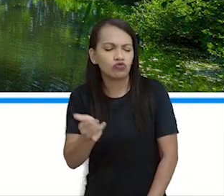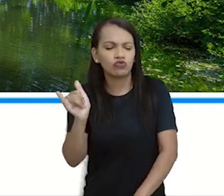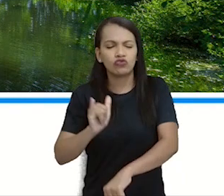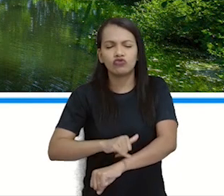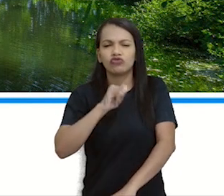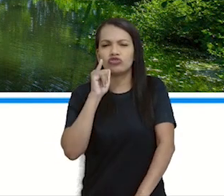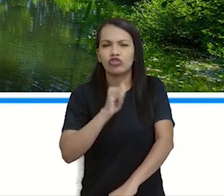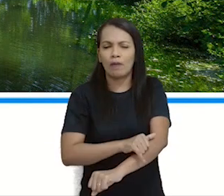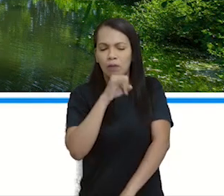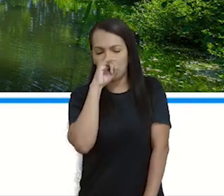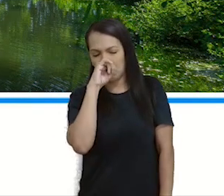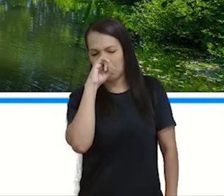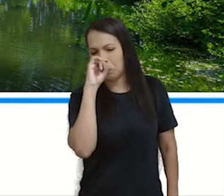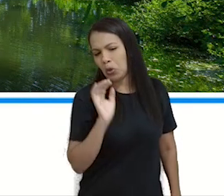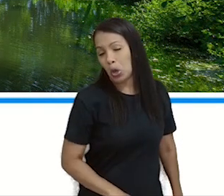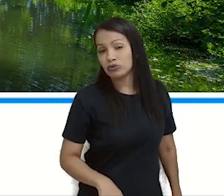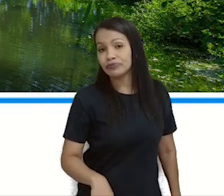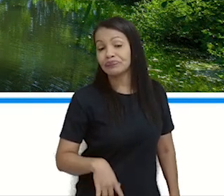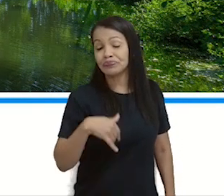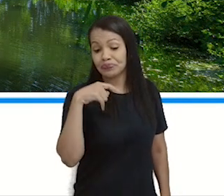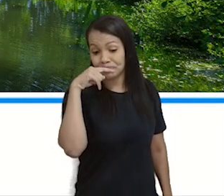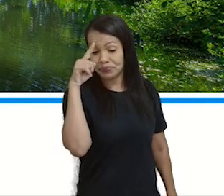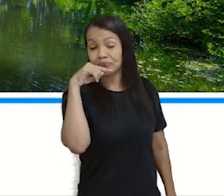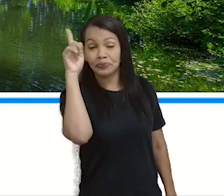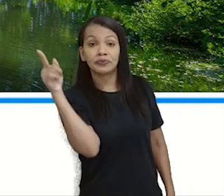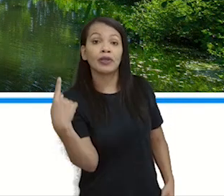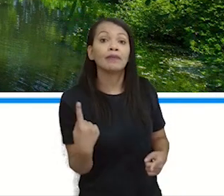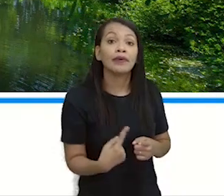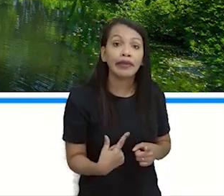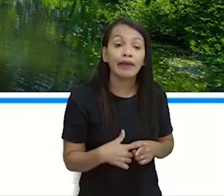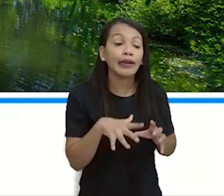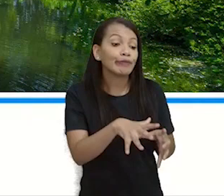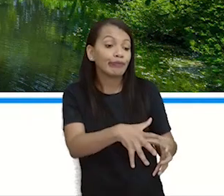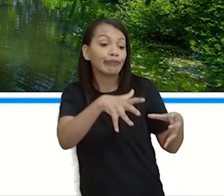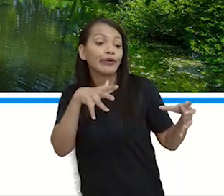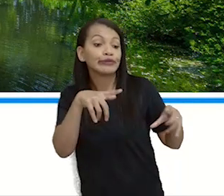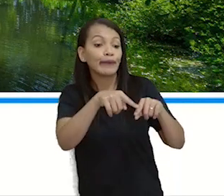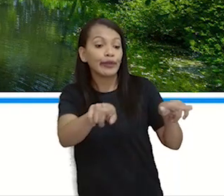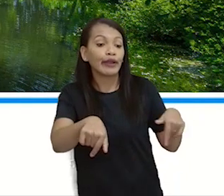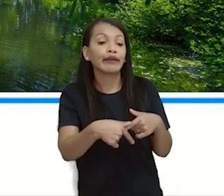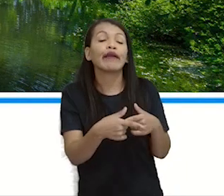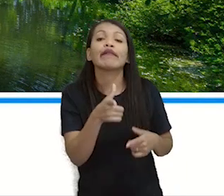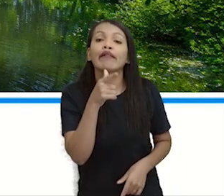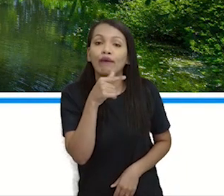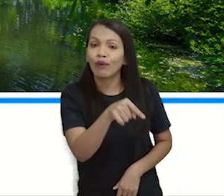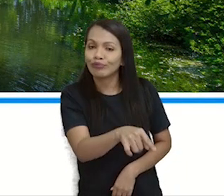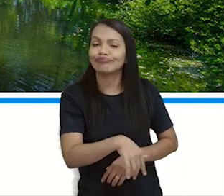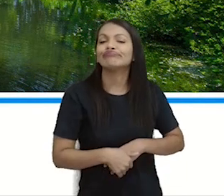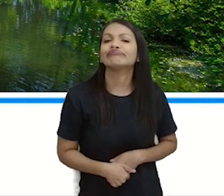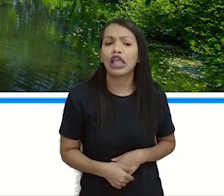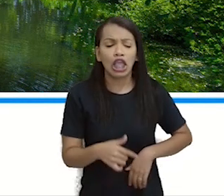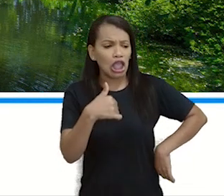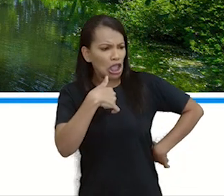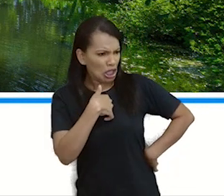arrogante, muito metido. Sabe por quê? Porque ele era o maior sapo daquela lagoa. E ele sempre dizia,